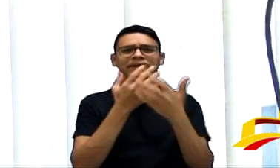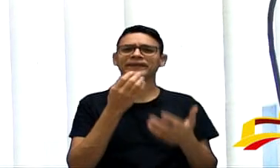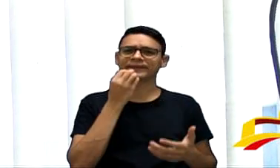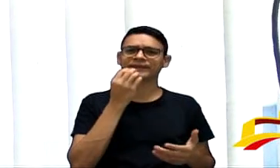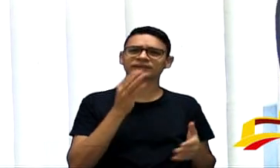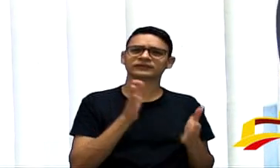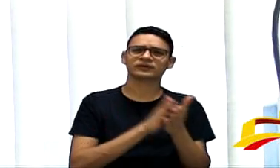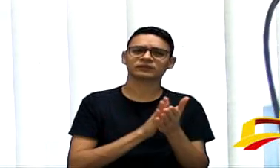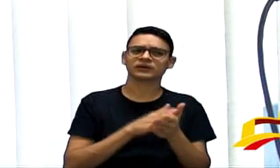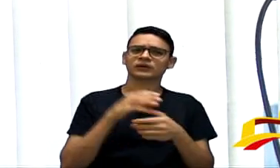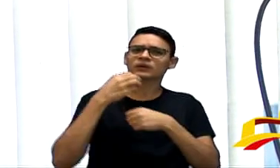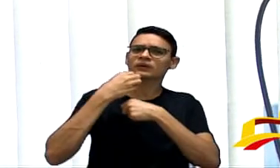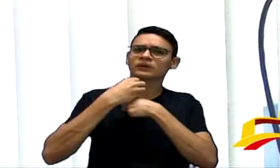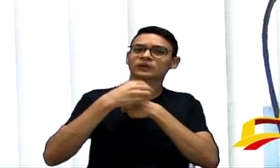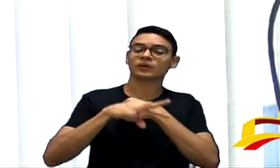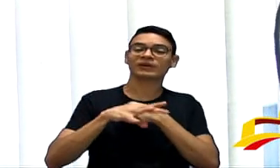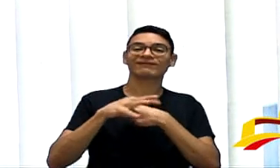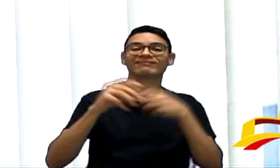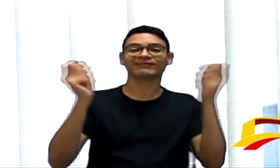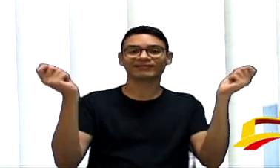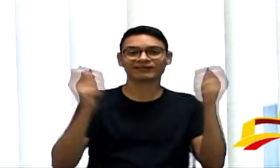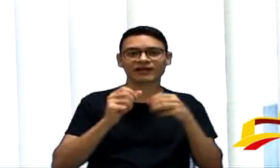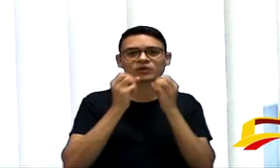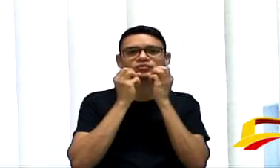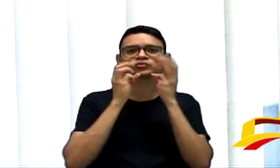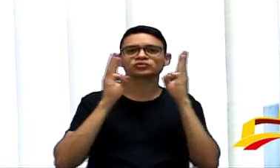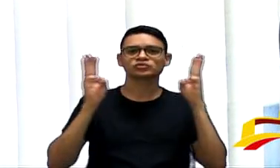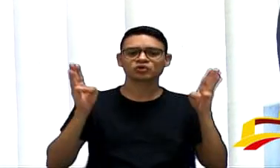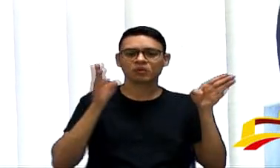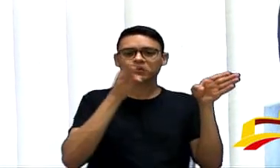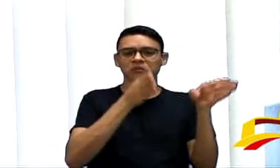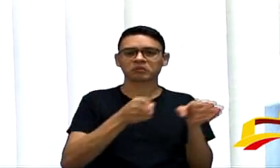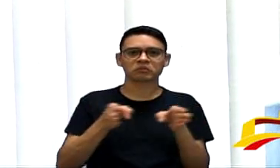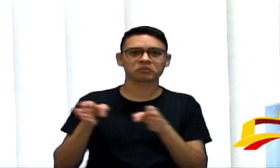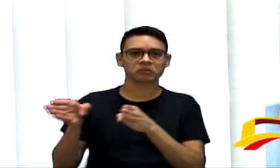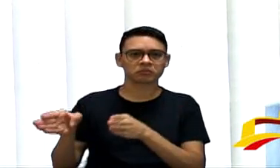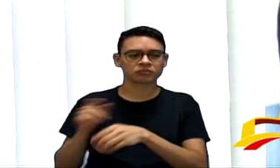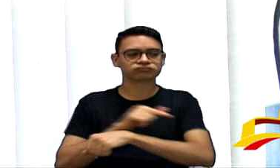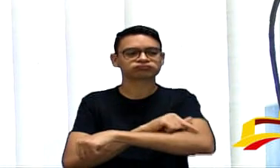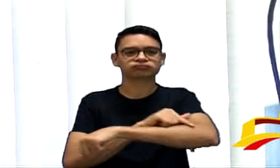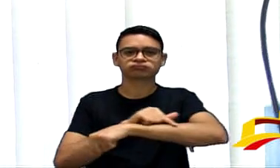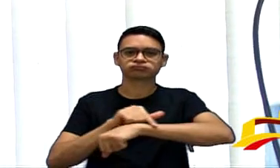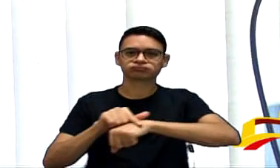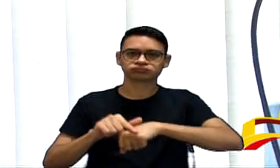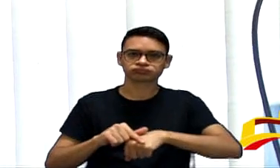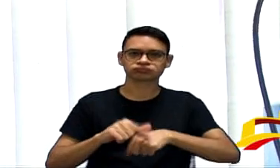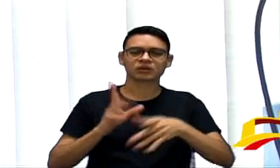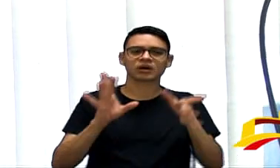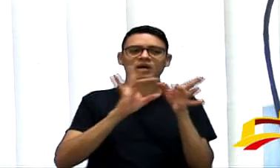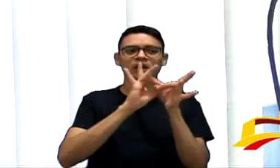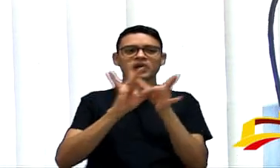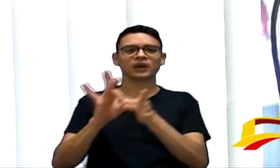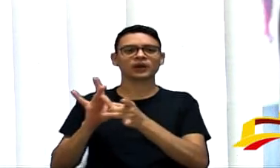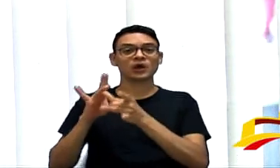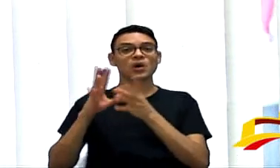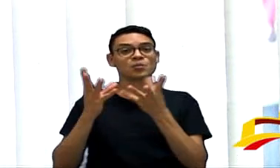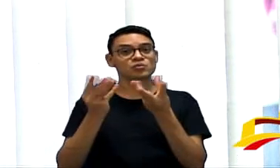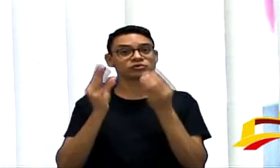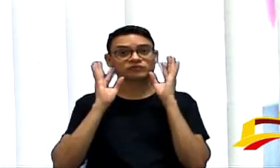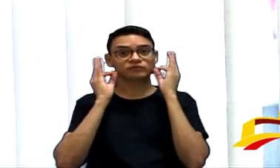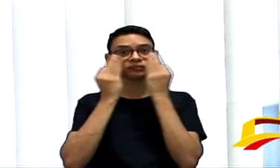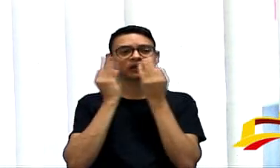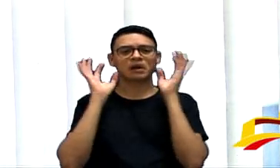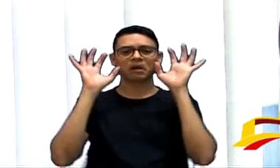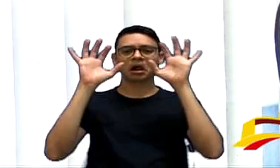como um recado, que é possível fazer um show de forma respeitosa, harmoniosa. Tinha várias famílias